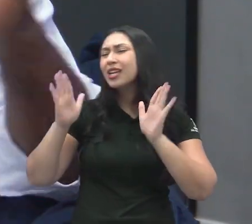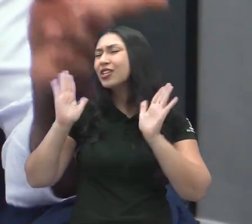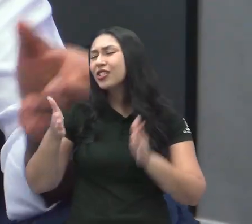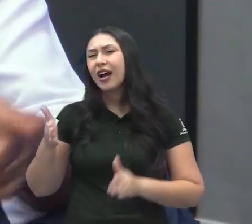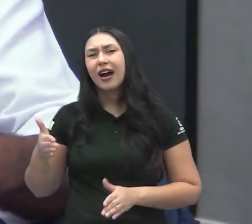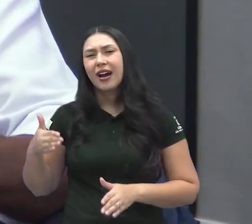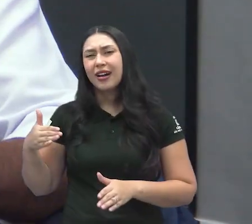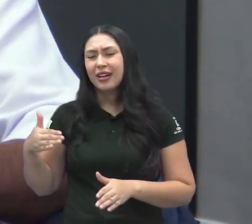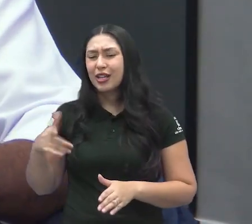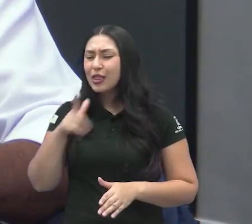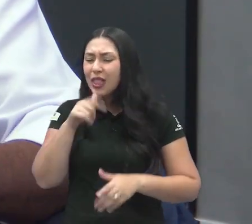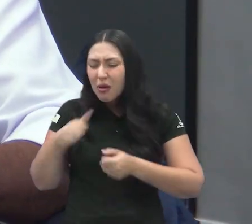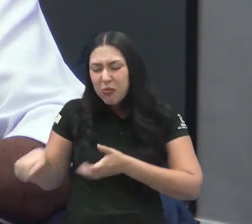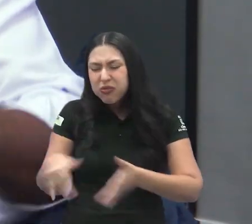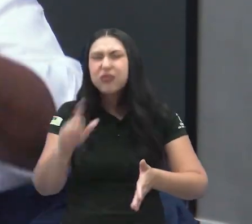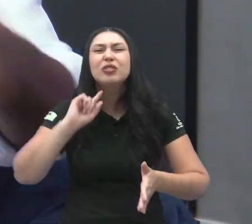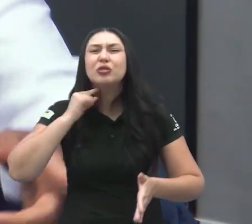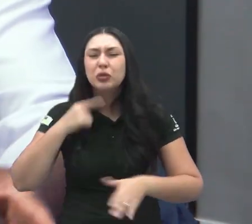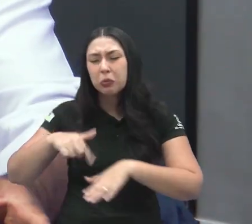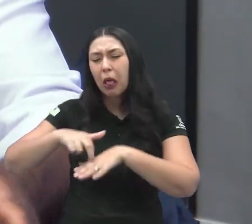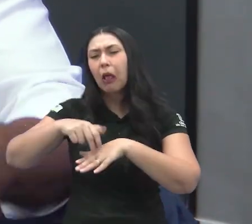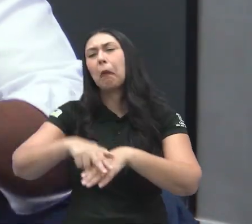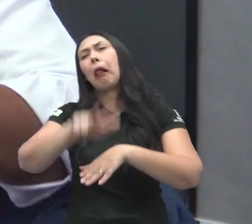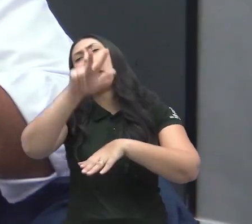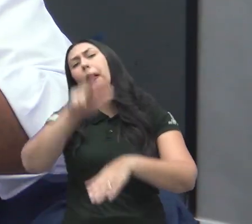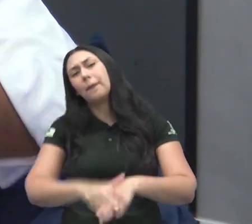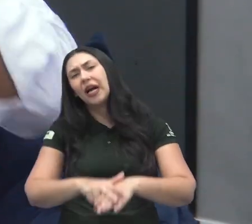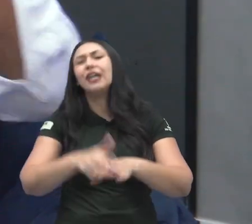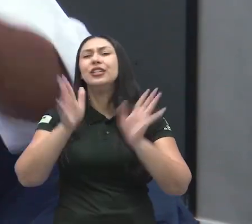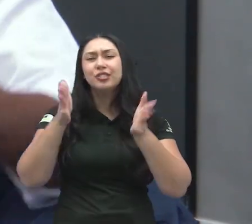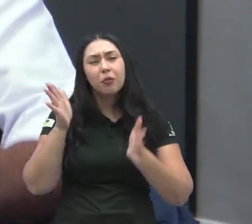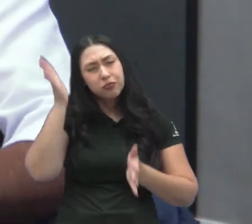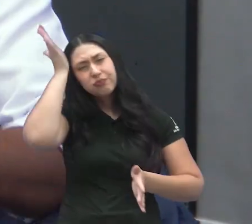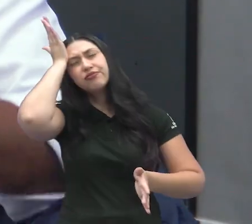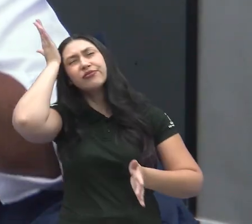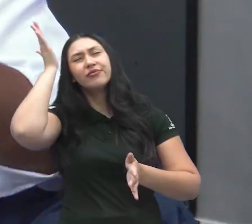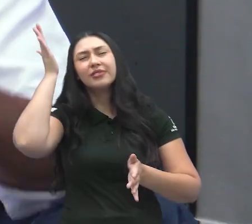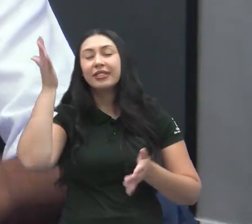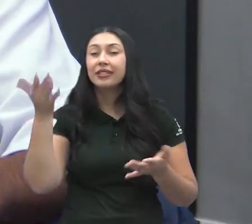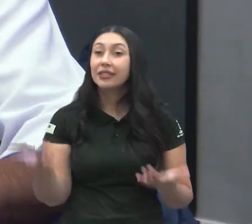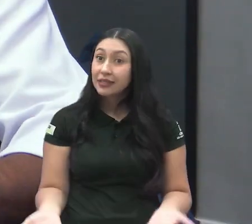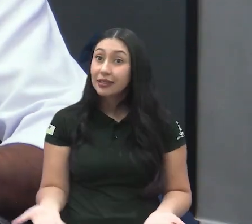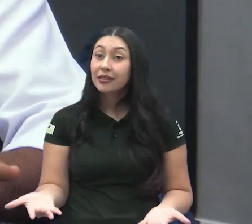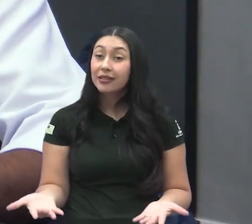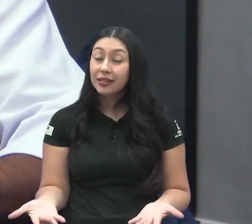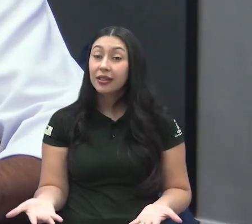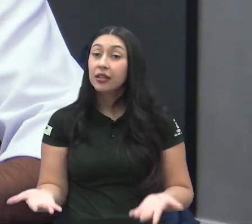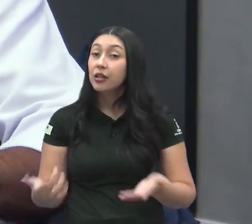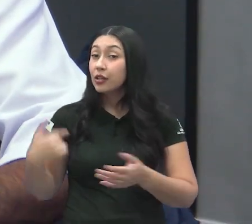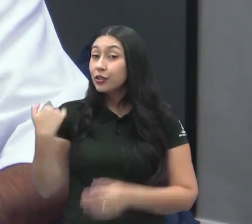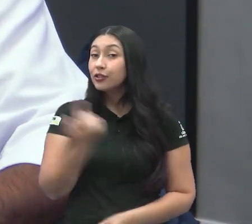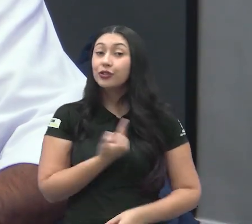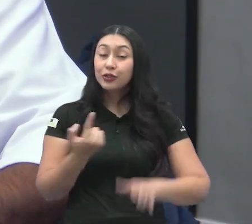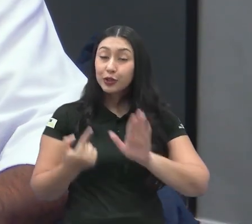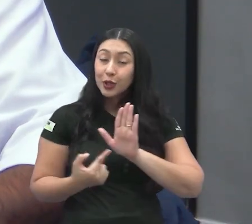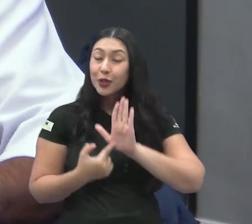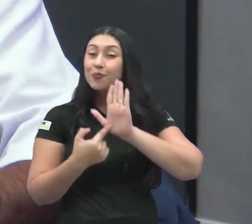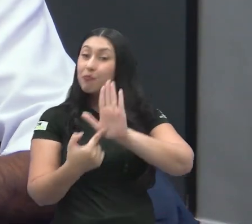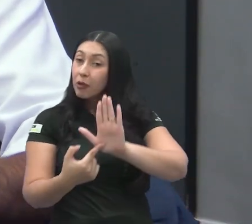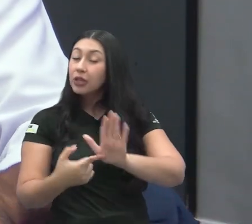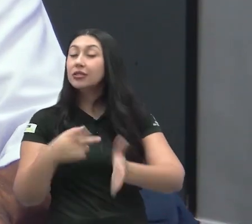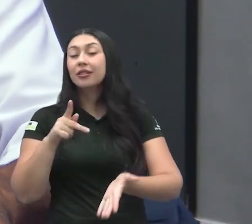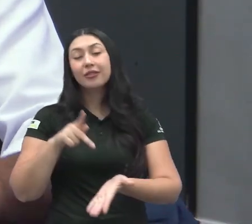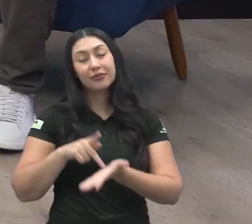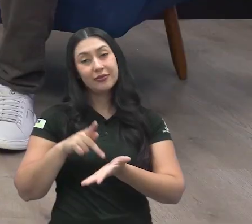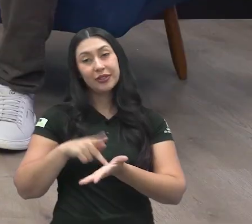né? Já andei no rio, cheio de esgoto, já caí, né? Já bati a cabeça, enfim, a gente mostra um pouco, né,